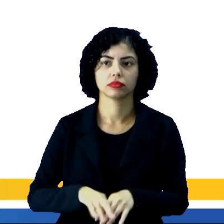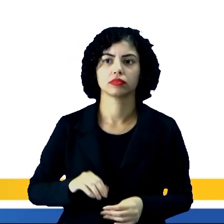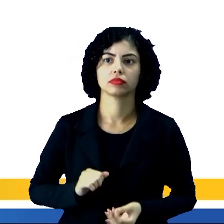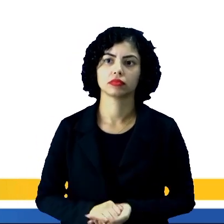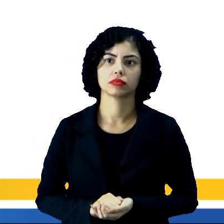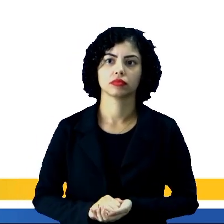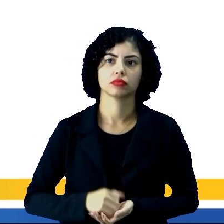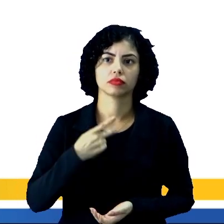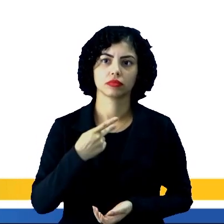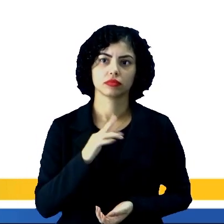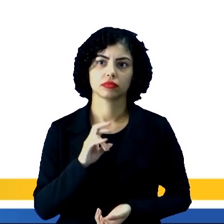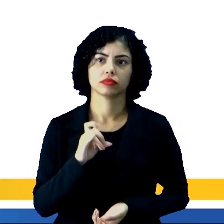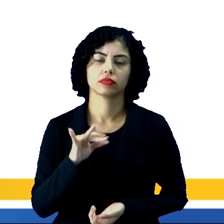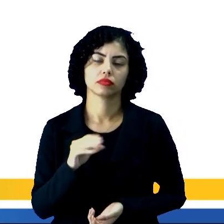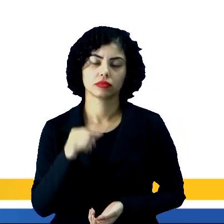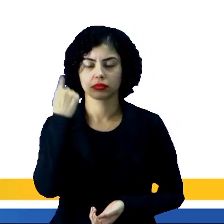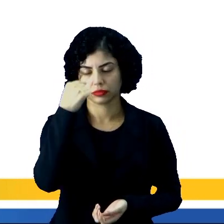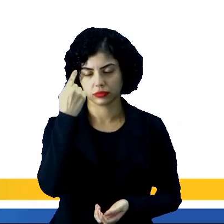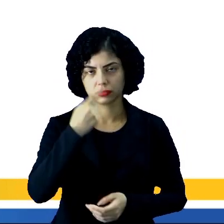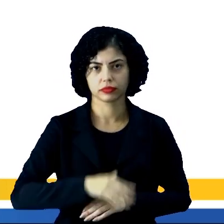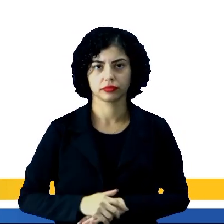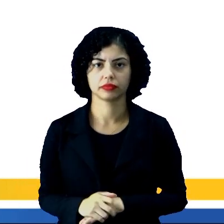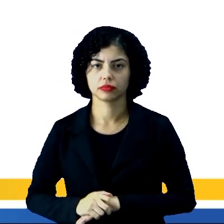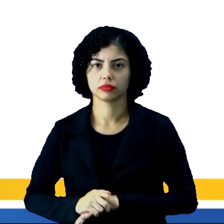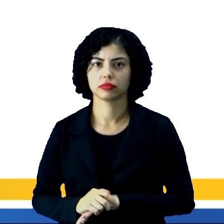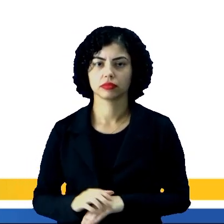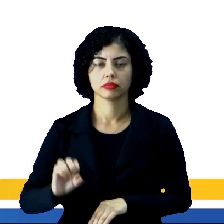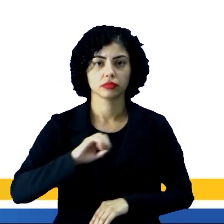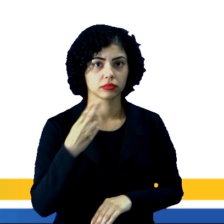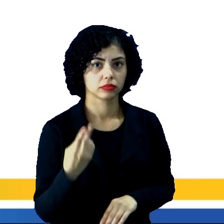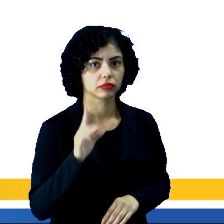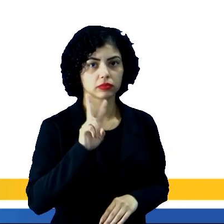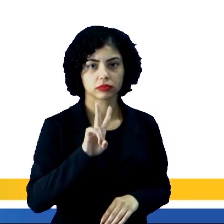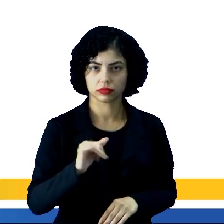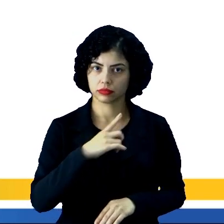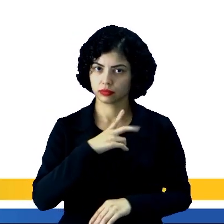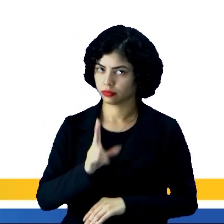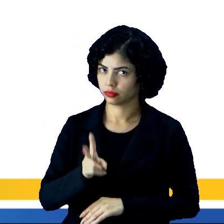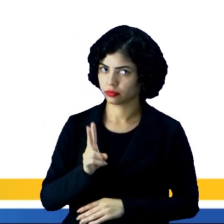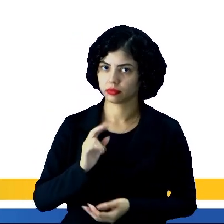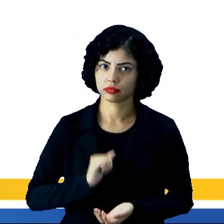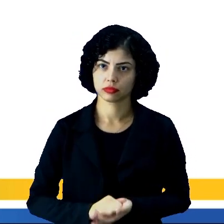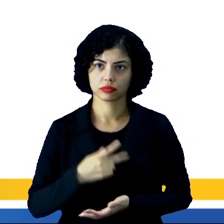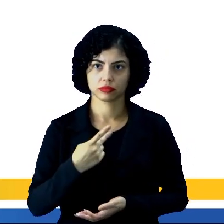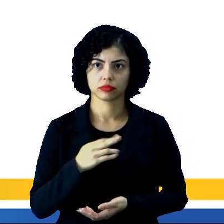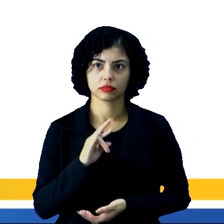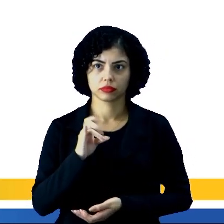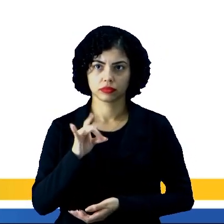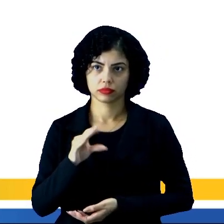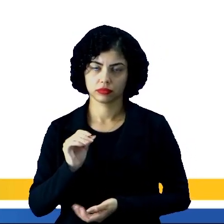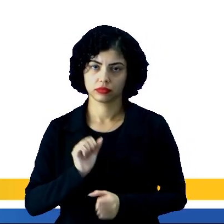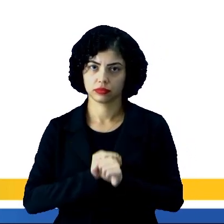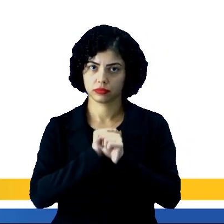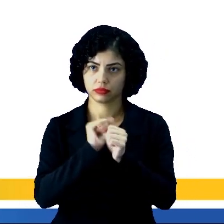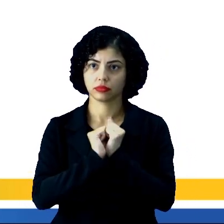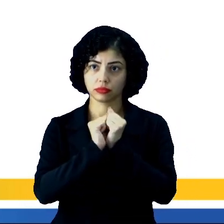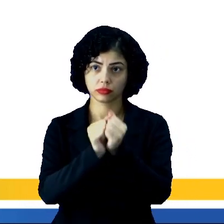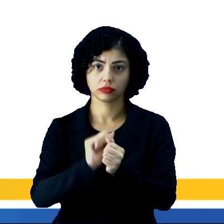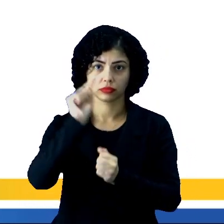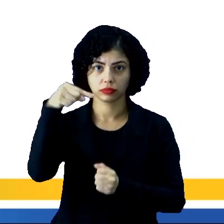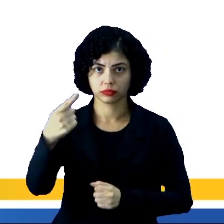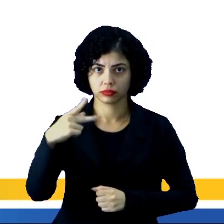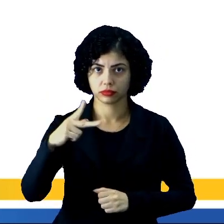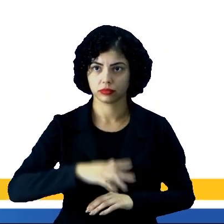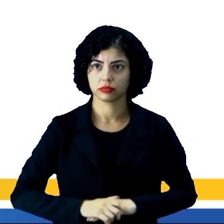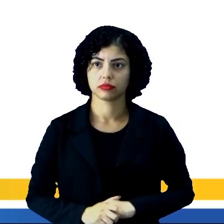Ele é um verbo predicativo na língua espanhola ou seja ele sempre vai ter o seu vai ser predicado né juntamente com que